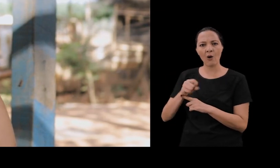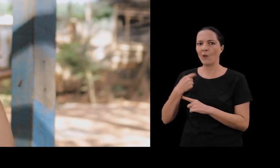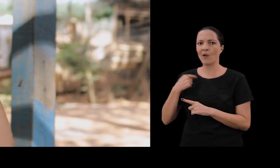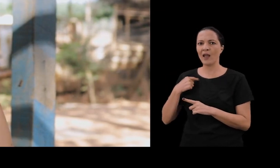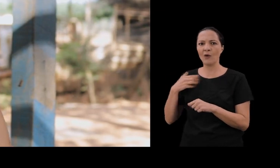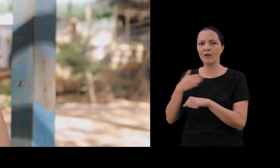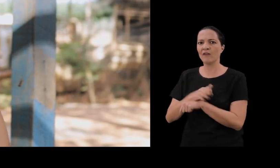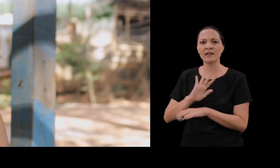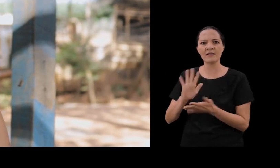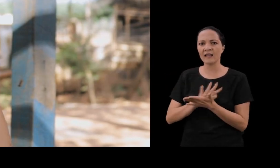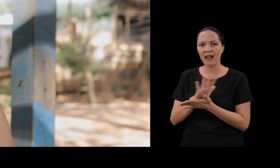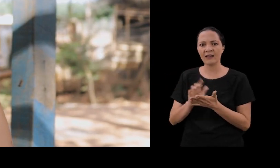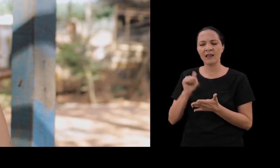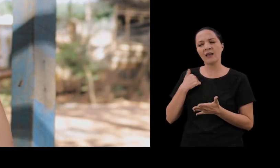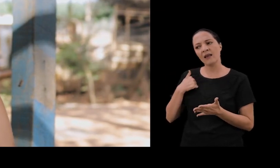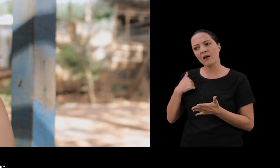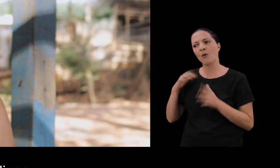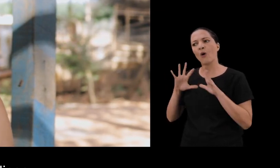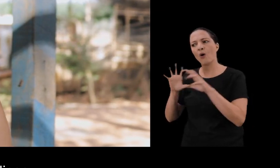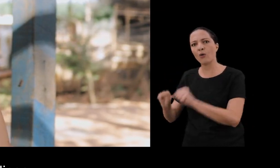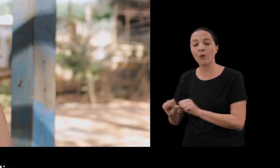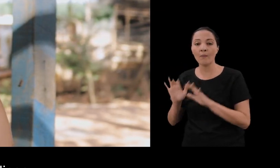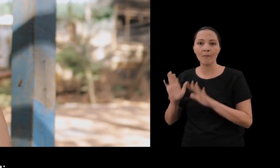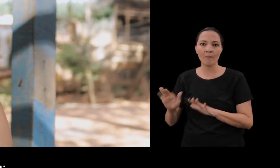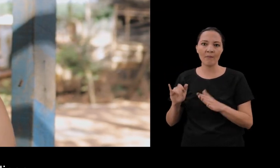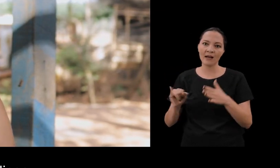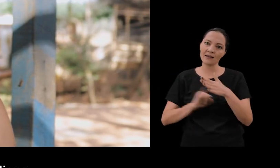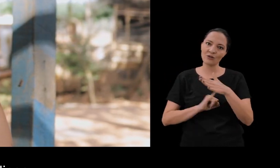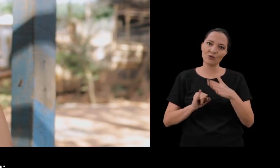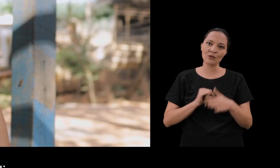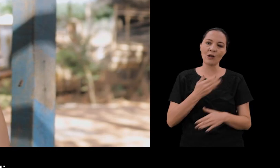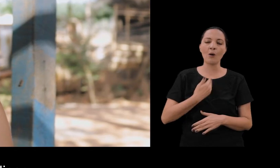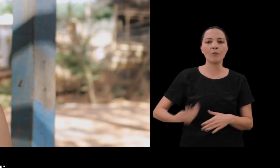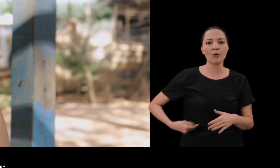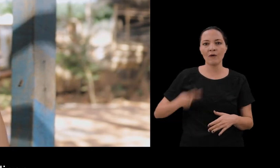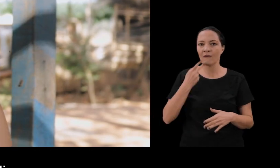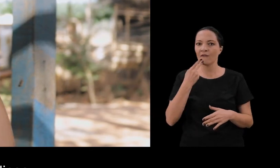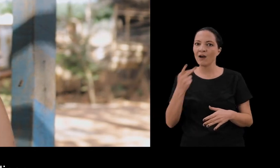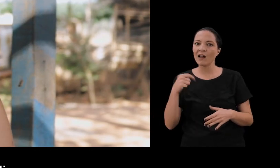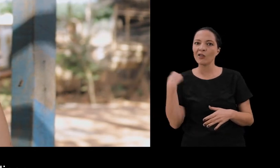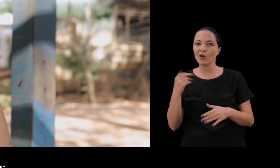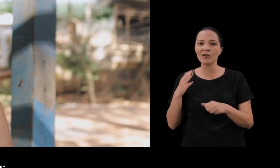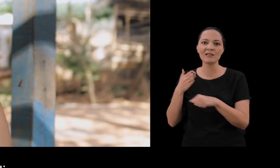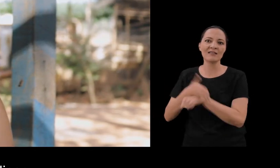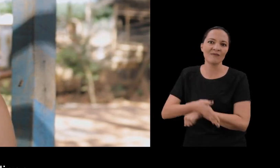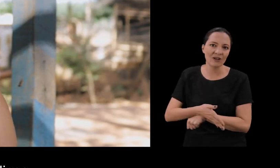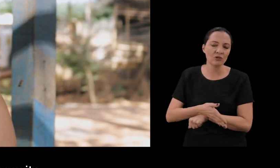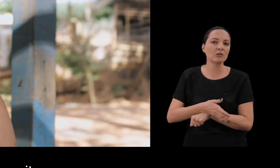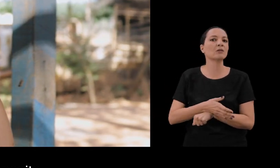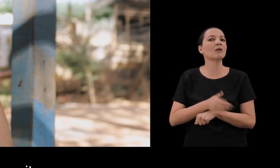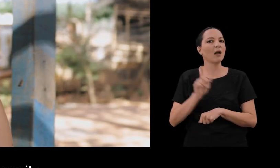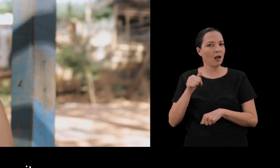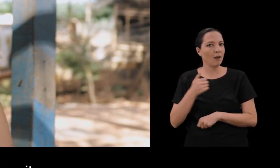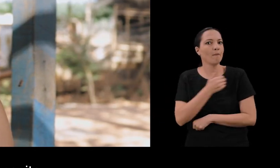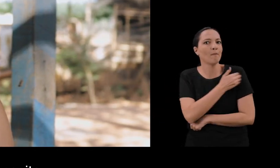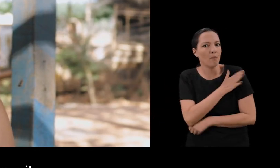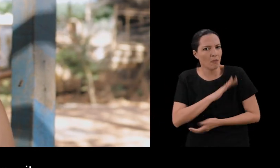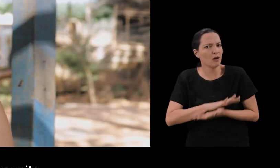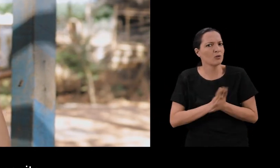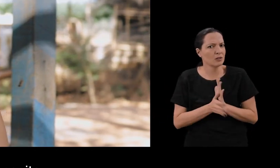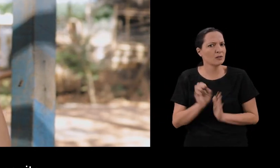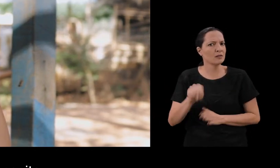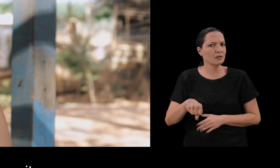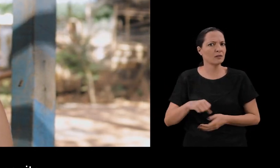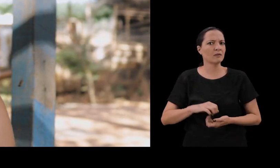Eu não sou invasora, eu sou ocupante. Mas os órgãos públicos tratam nós como os invasores. Esse é o maior preconceito